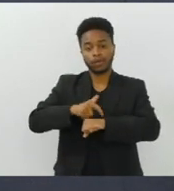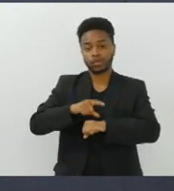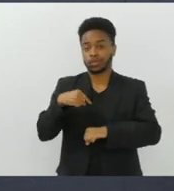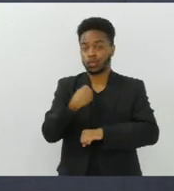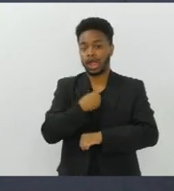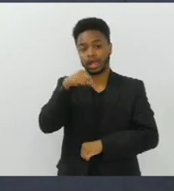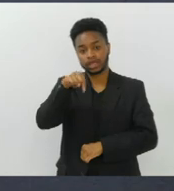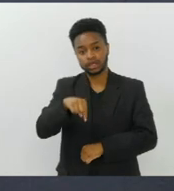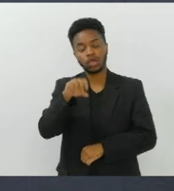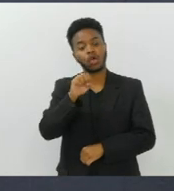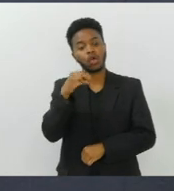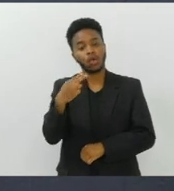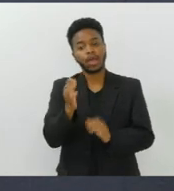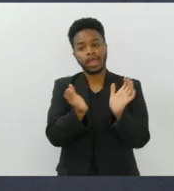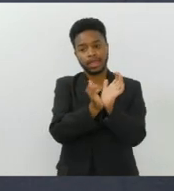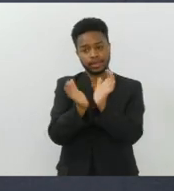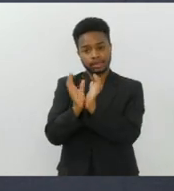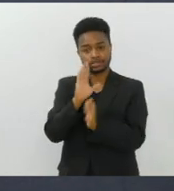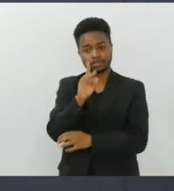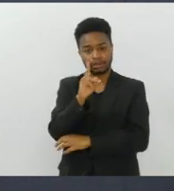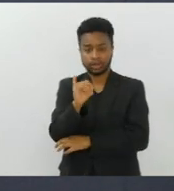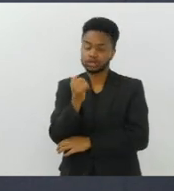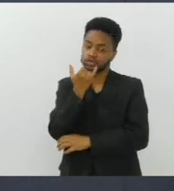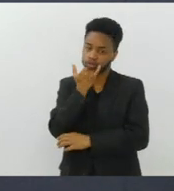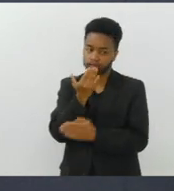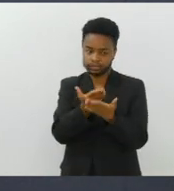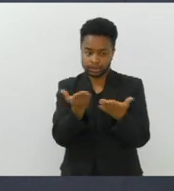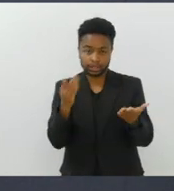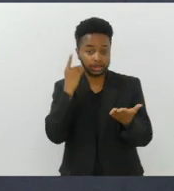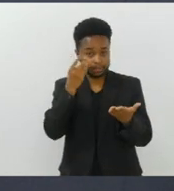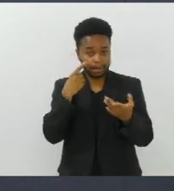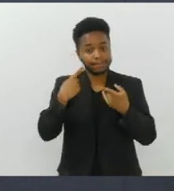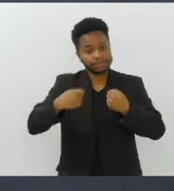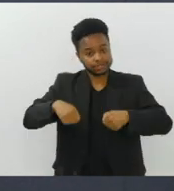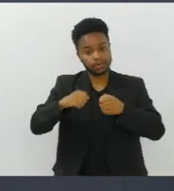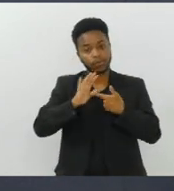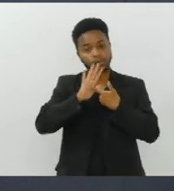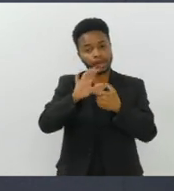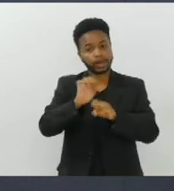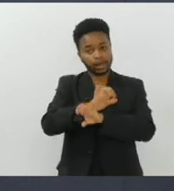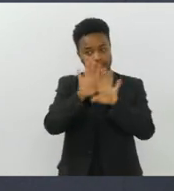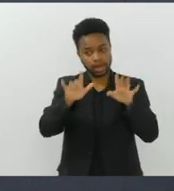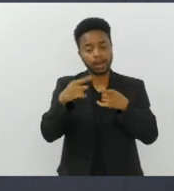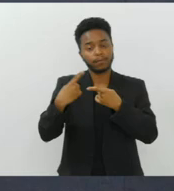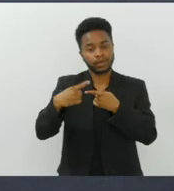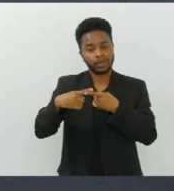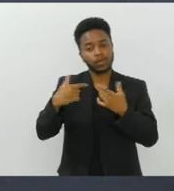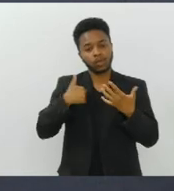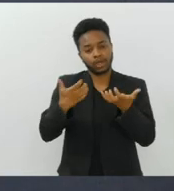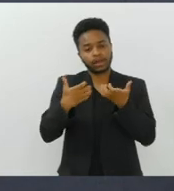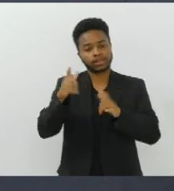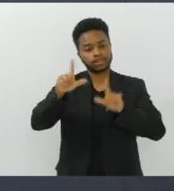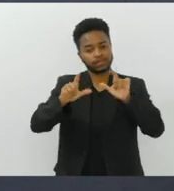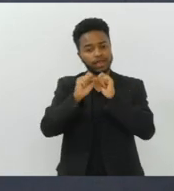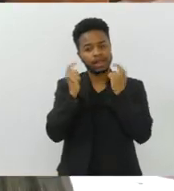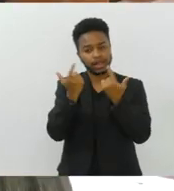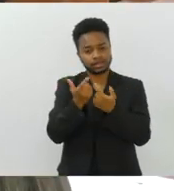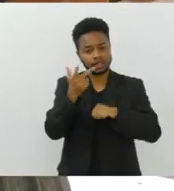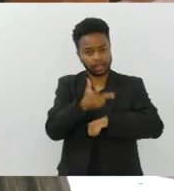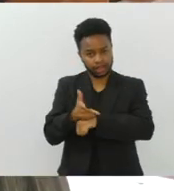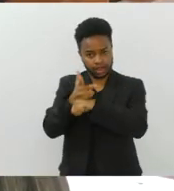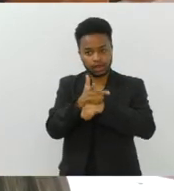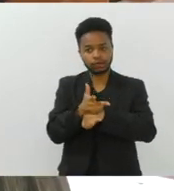equipe da CPI, me perdoem, senhores deputados, mas quero deixar isso bem claro, porque a TV Alerge consiga agravar, inclusive, para que a gente não deixe